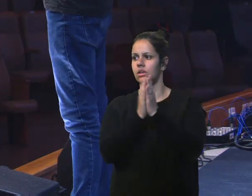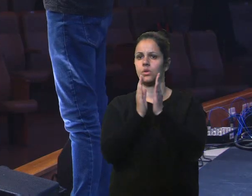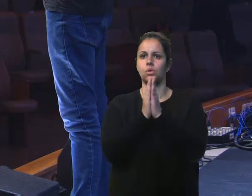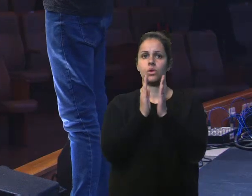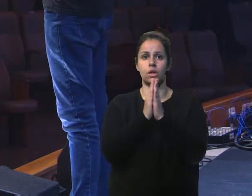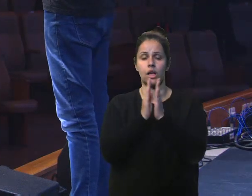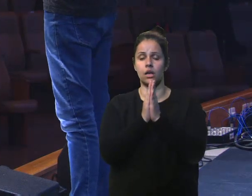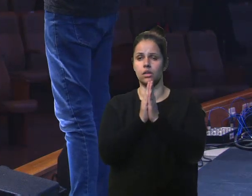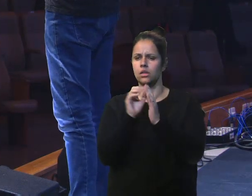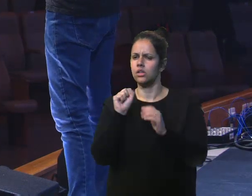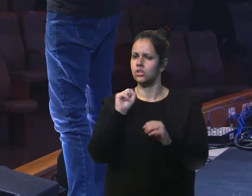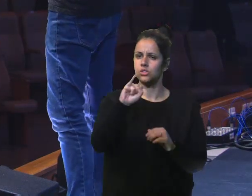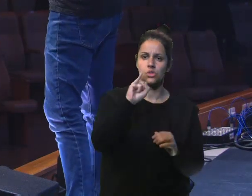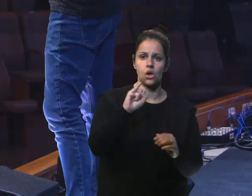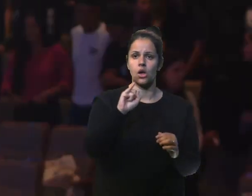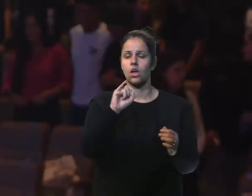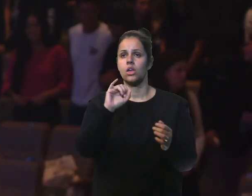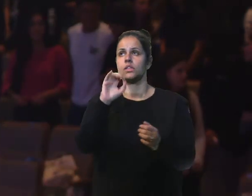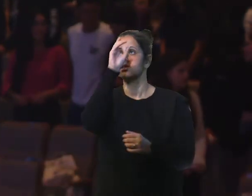Apenas se Deus falou com você.